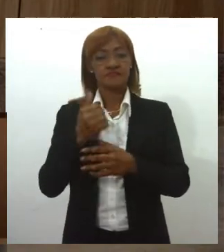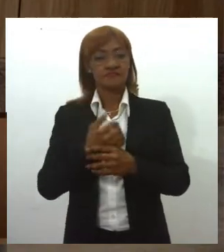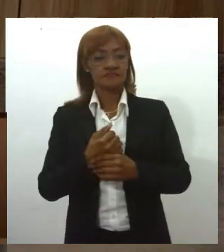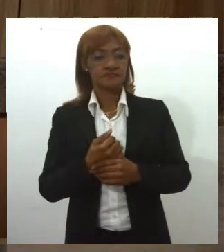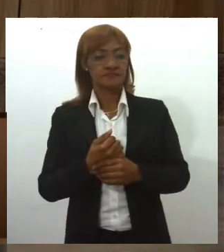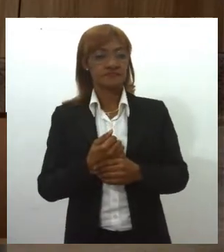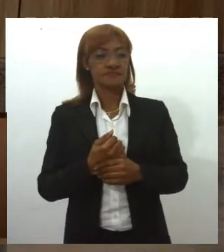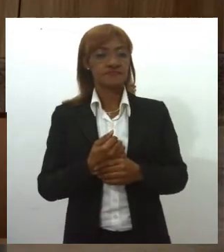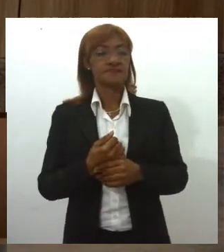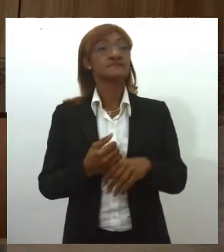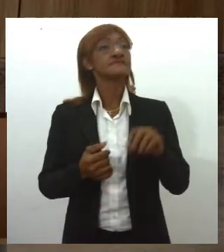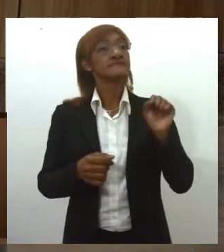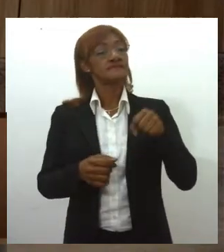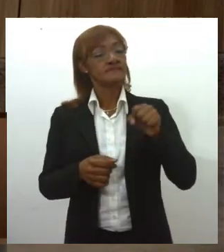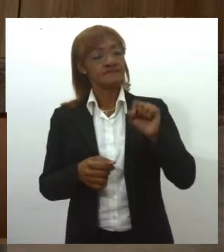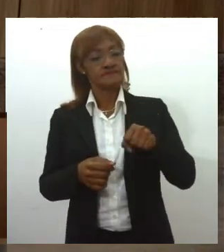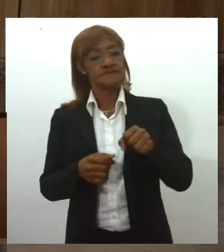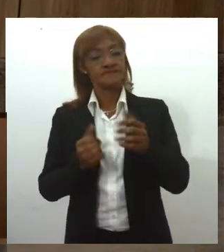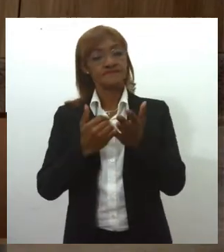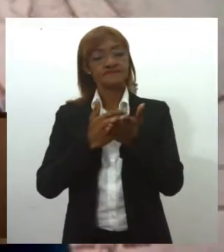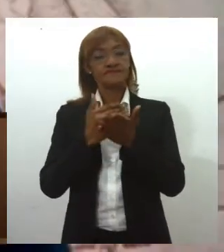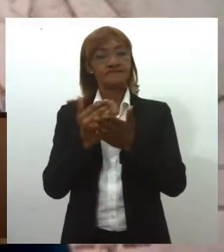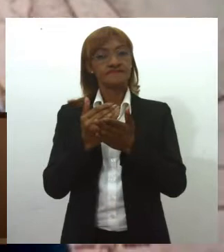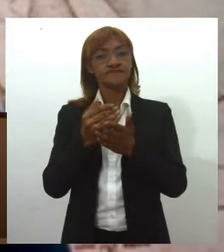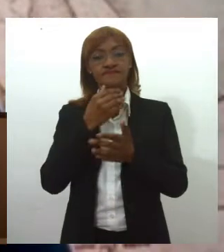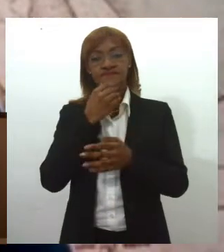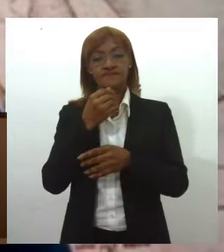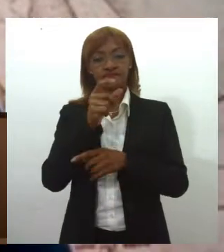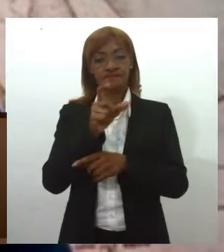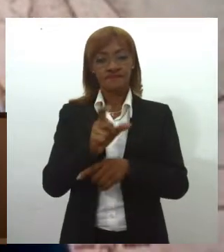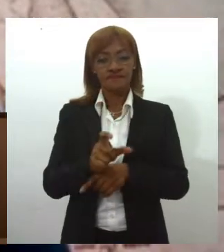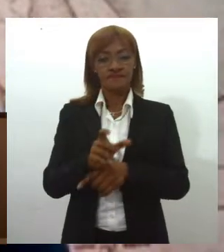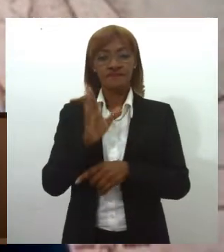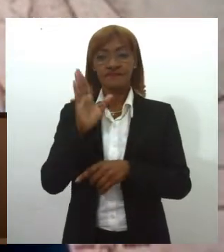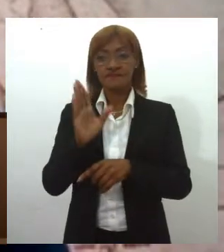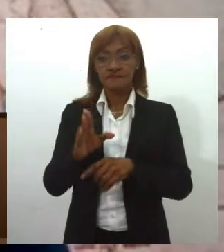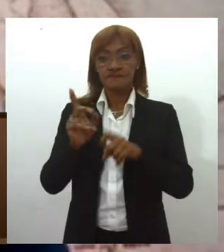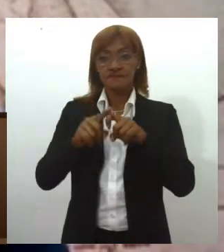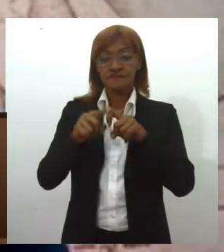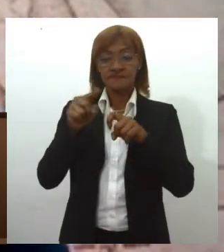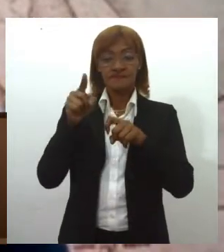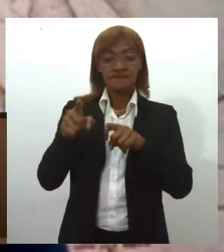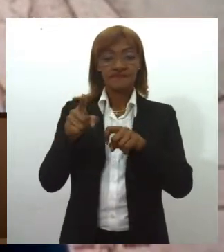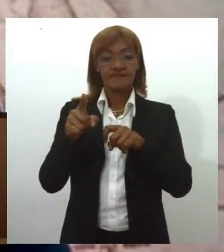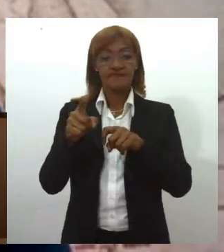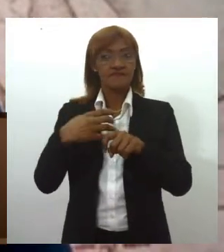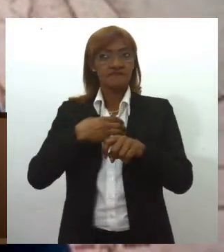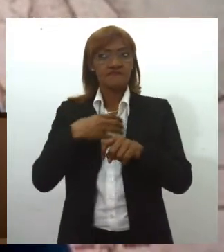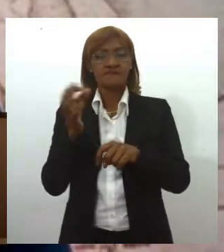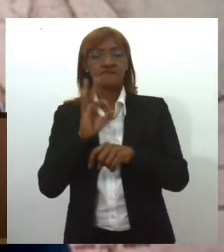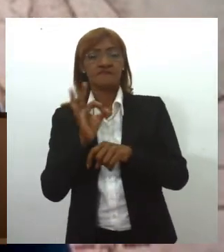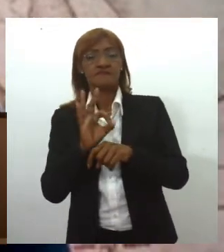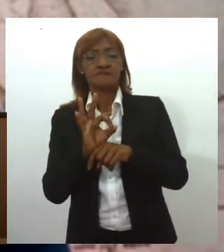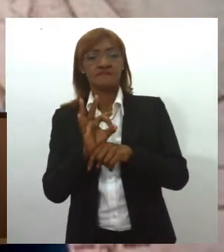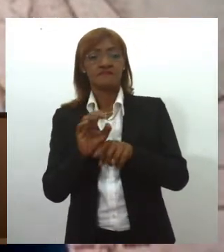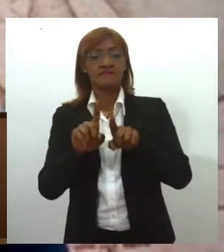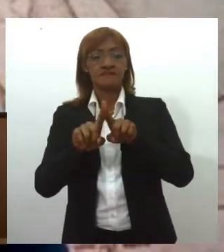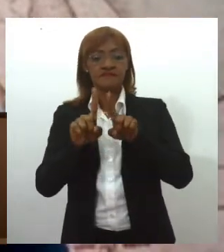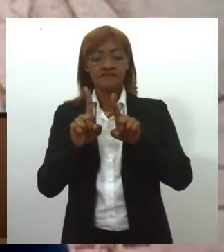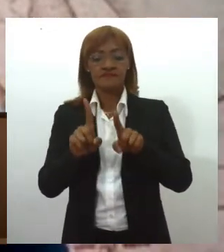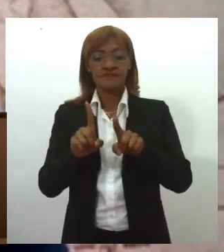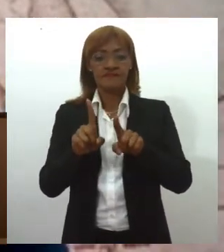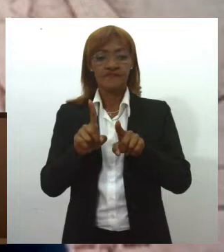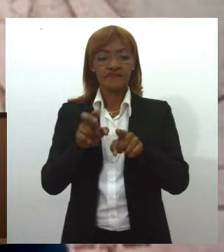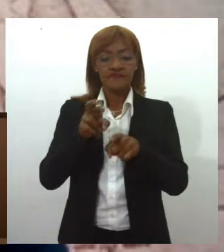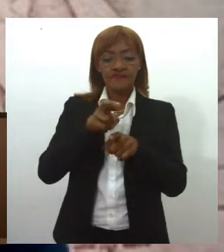Kátia. E a partir do momento que aquele menino já for no seu urologista, mesmo sem sentir nada, no momento que ele sentir